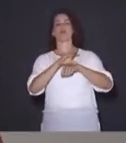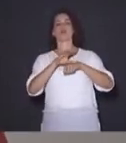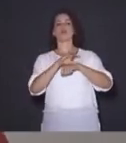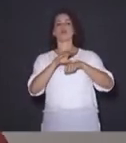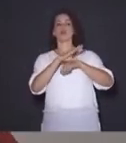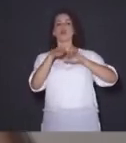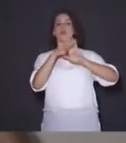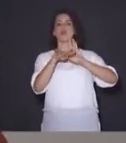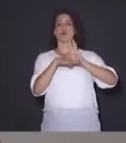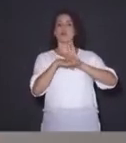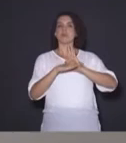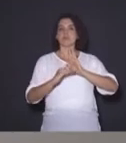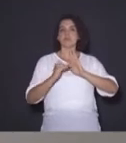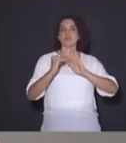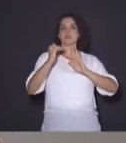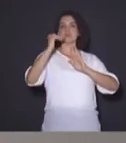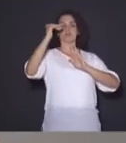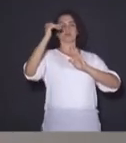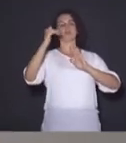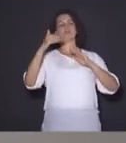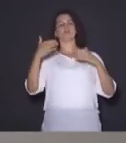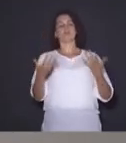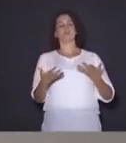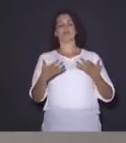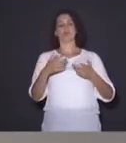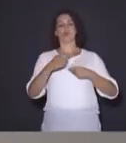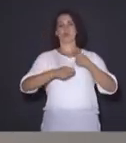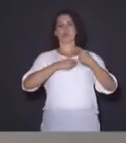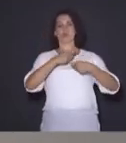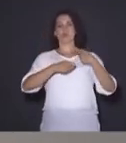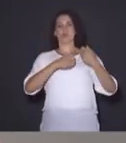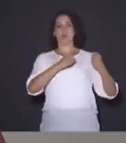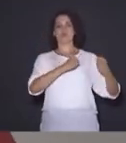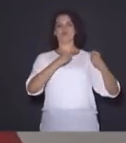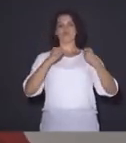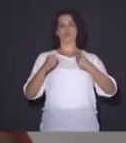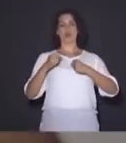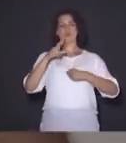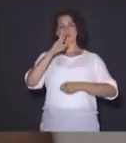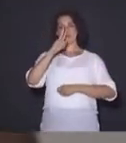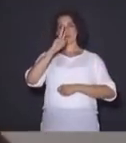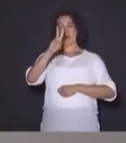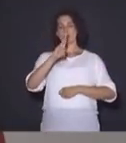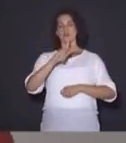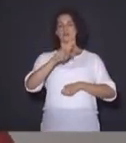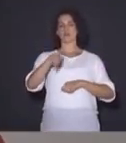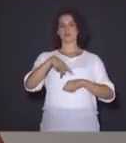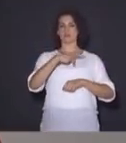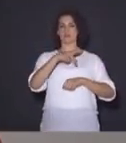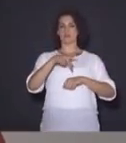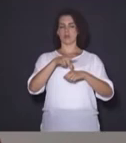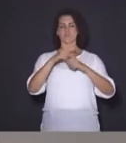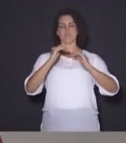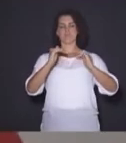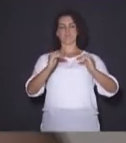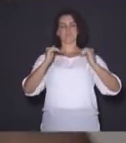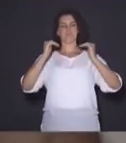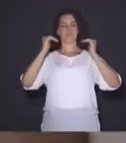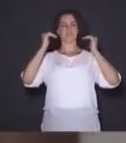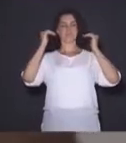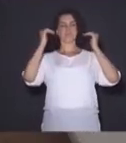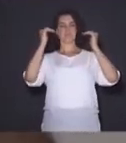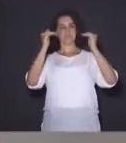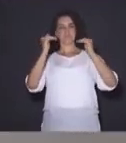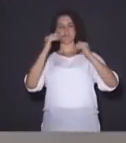da economia nacional potente um país com soberania um país